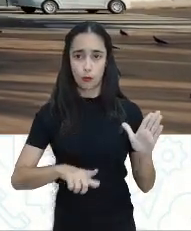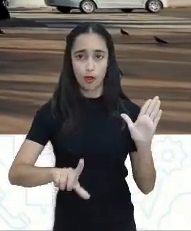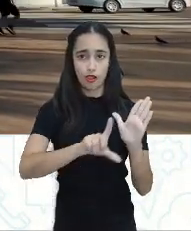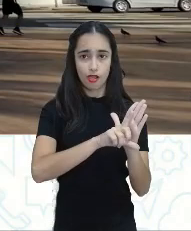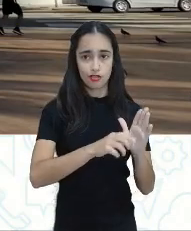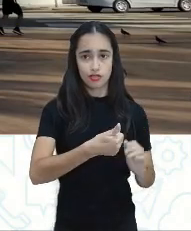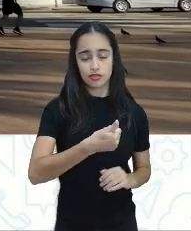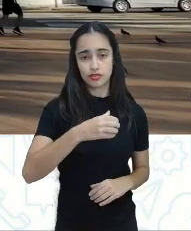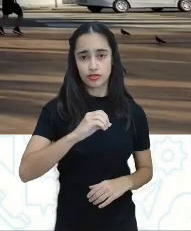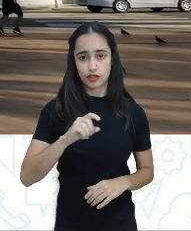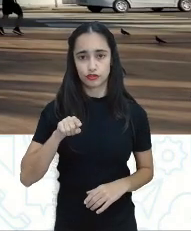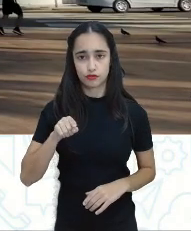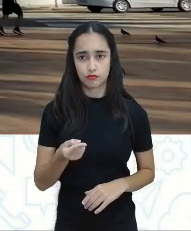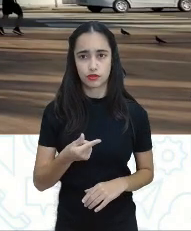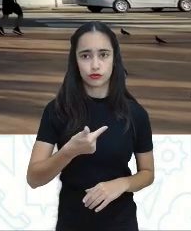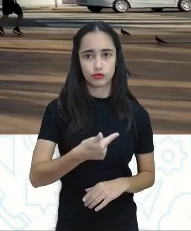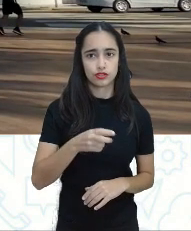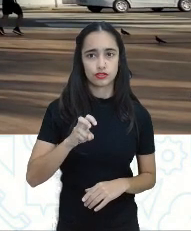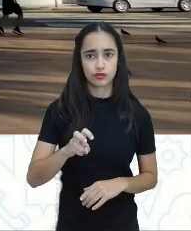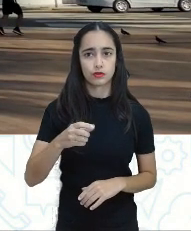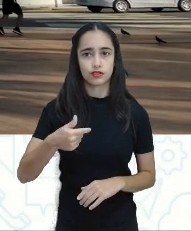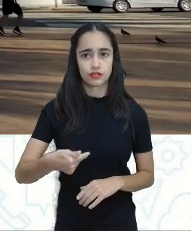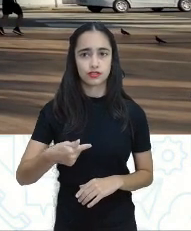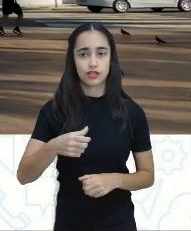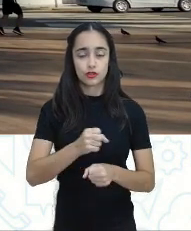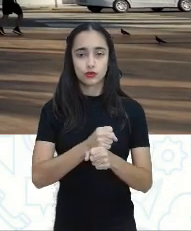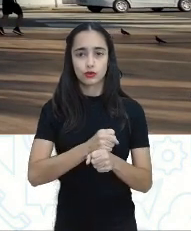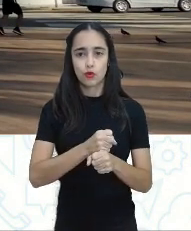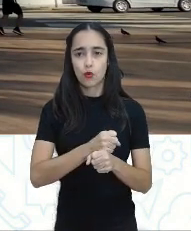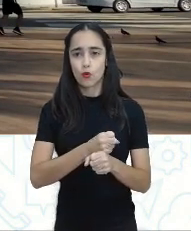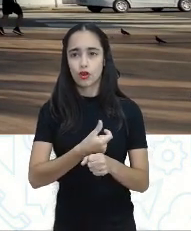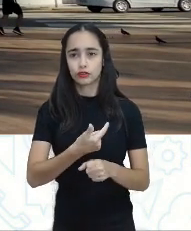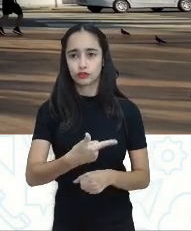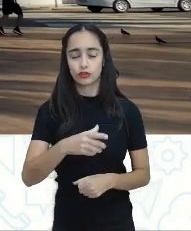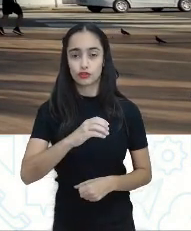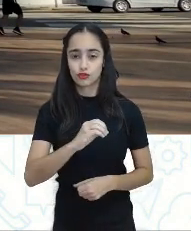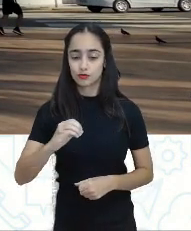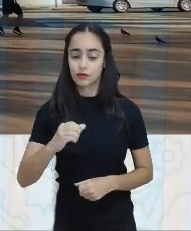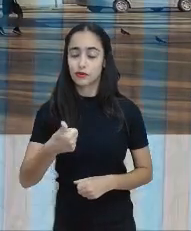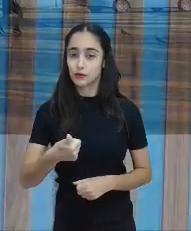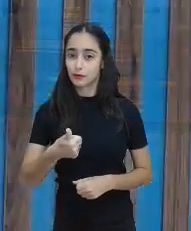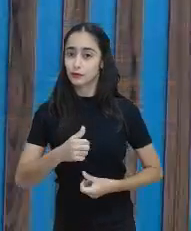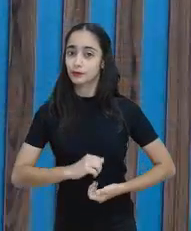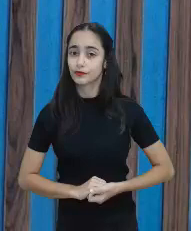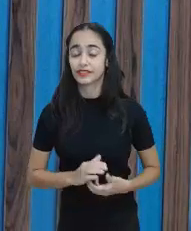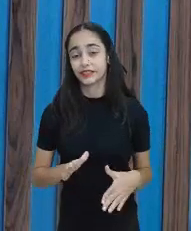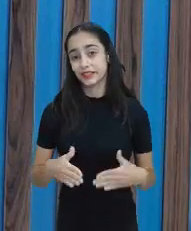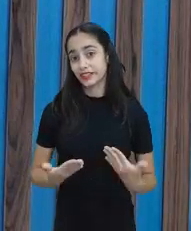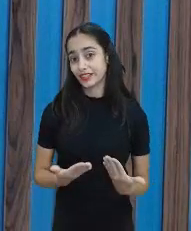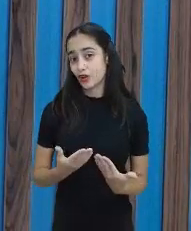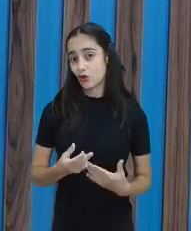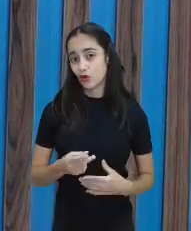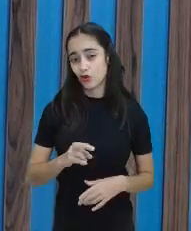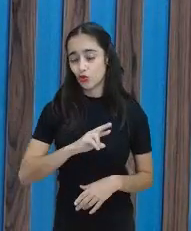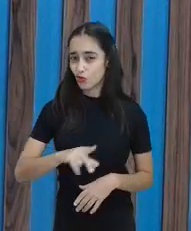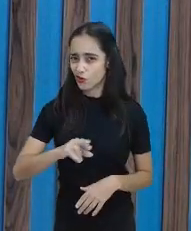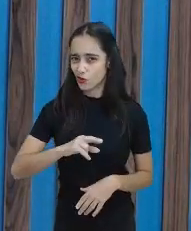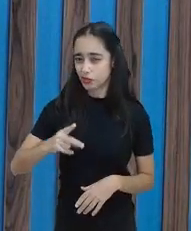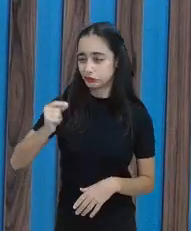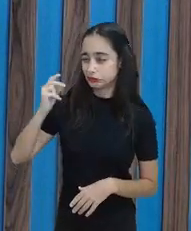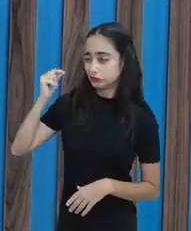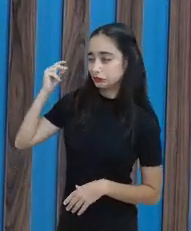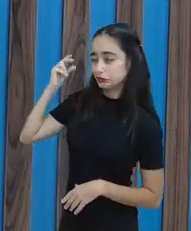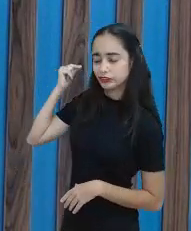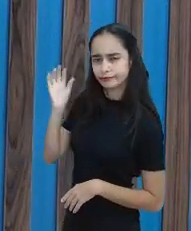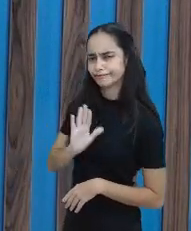10.257, de 10 de julho de 2001, certo? Então, não é tão antigo não, né? Mas já tem